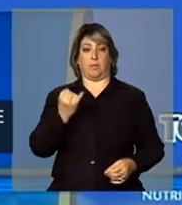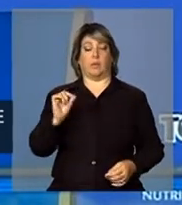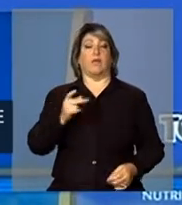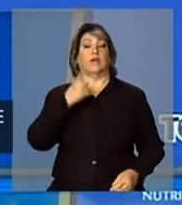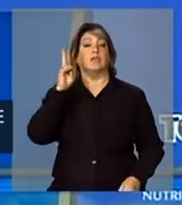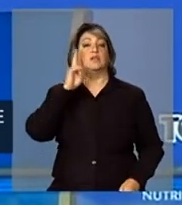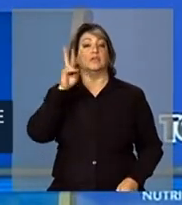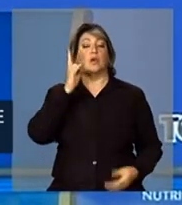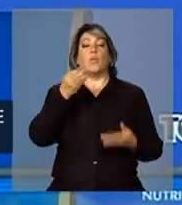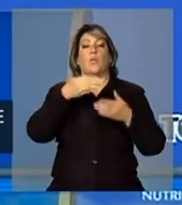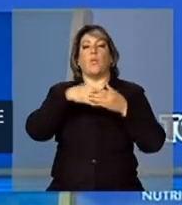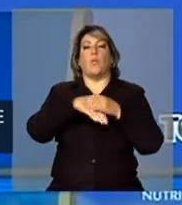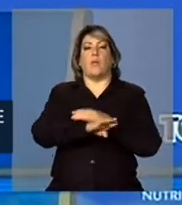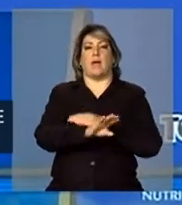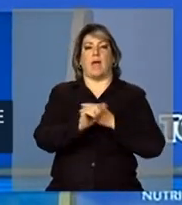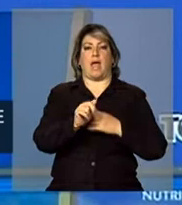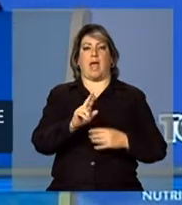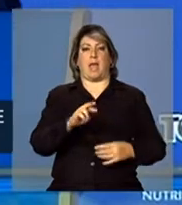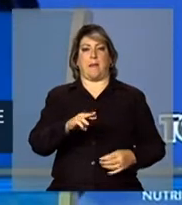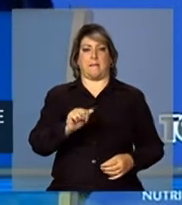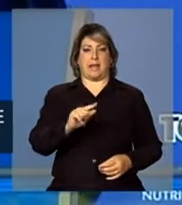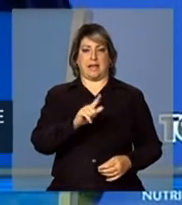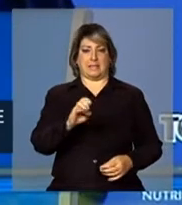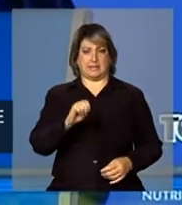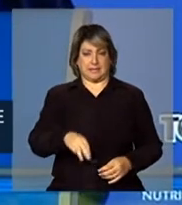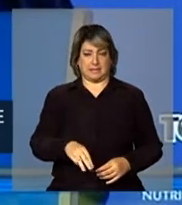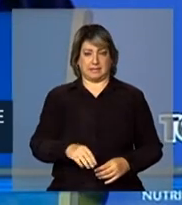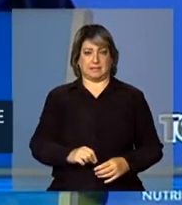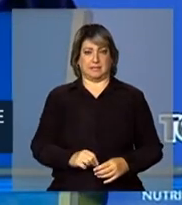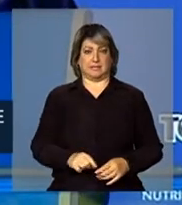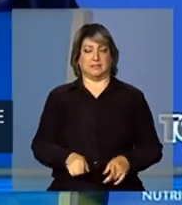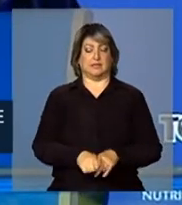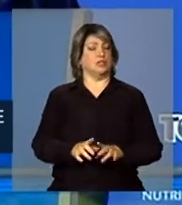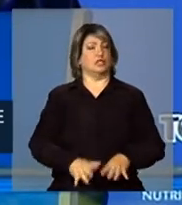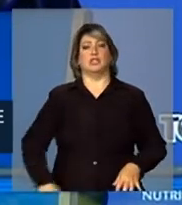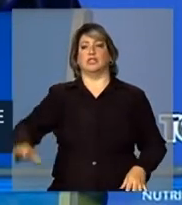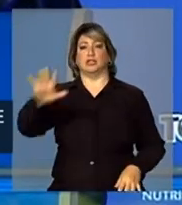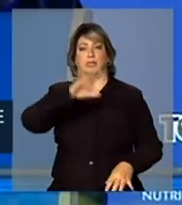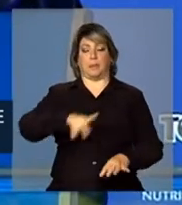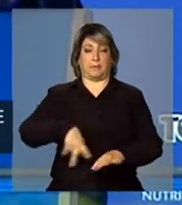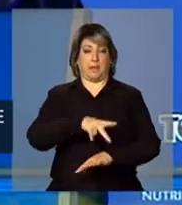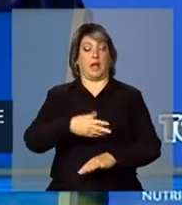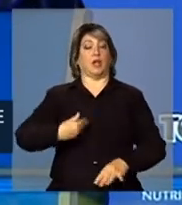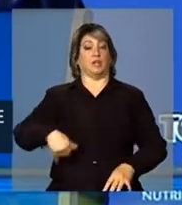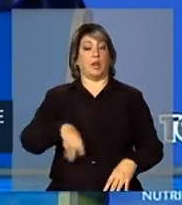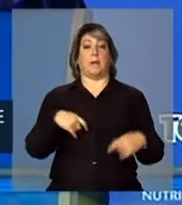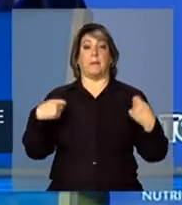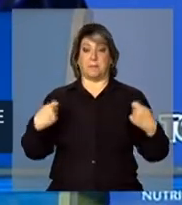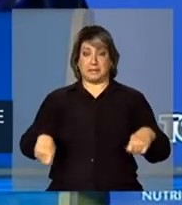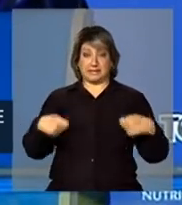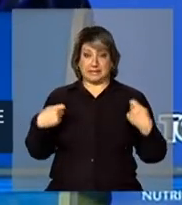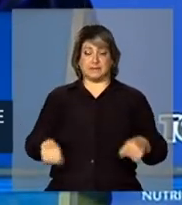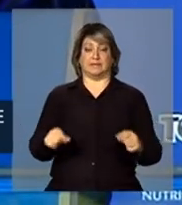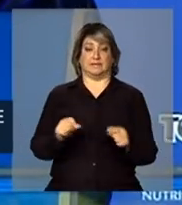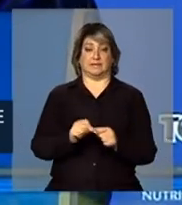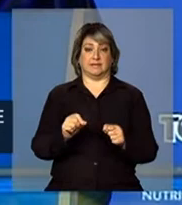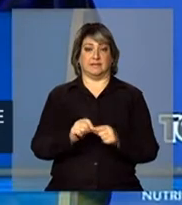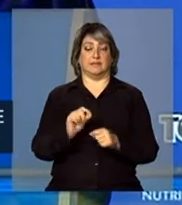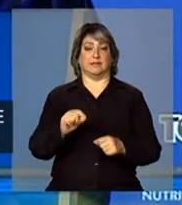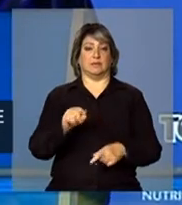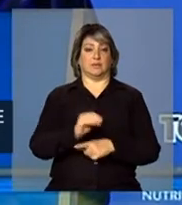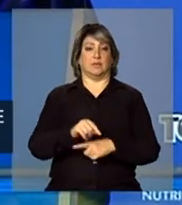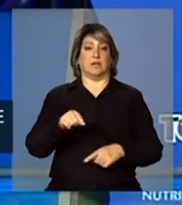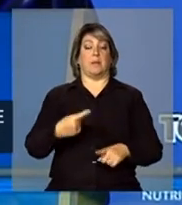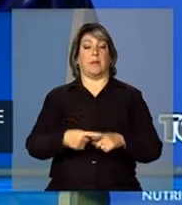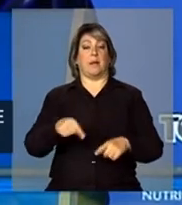à armazenagem, no caso geral do país. Nós temos de atuar em armazenagem porque o